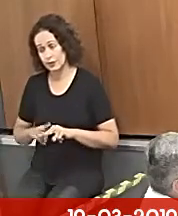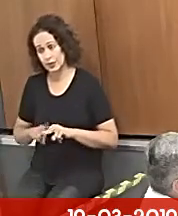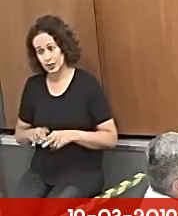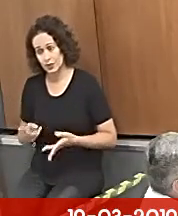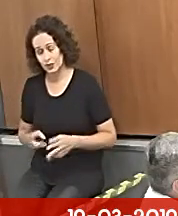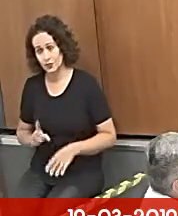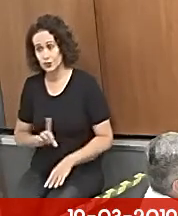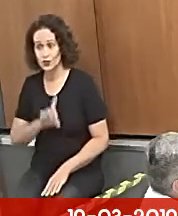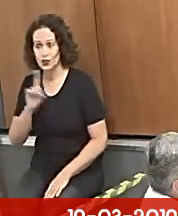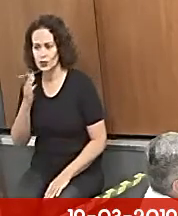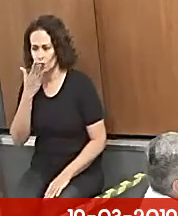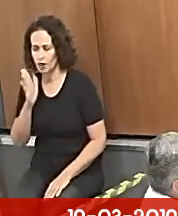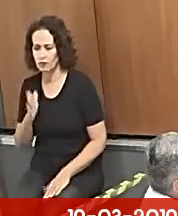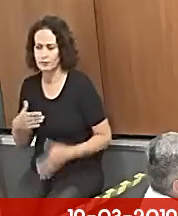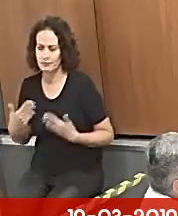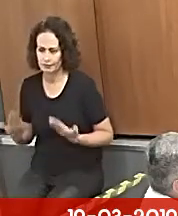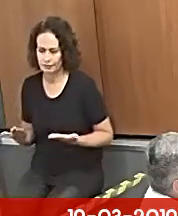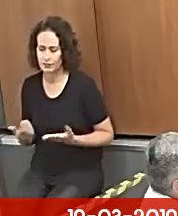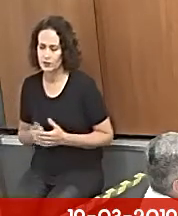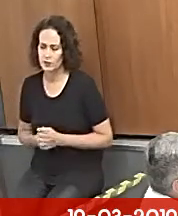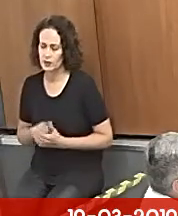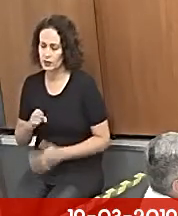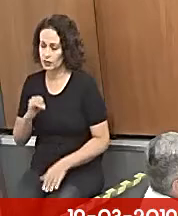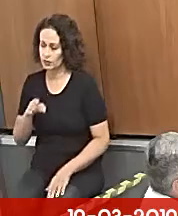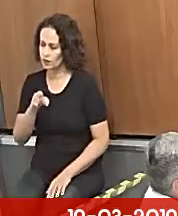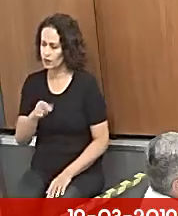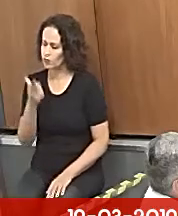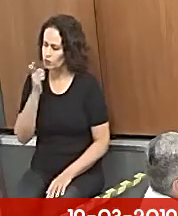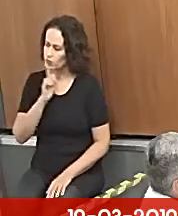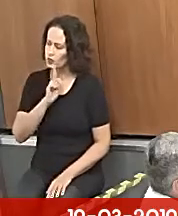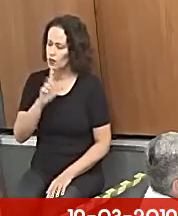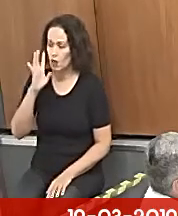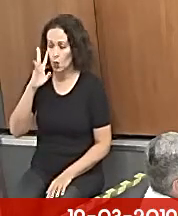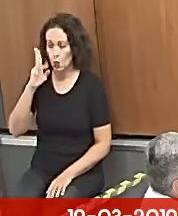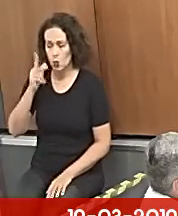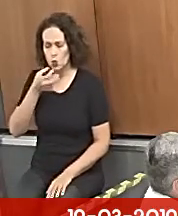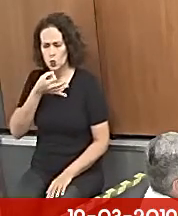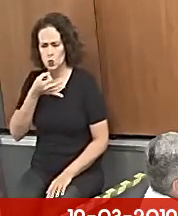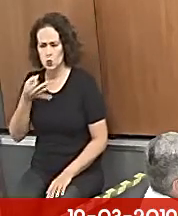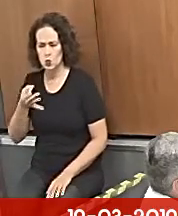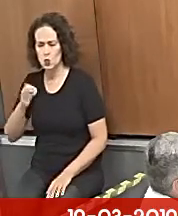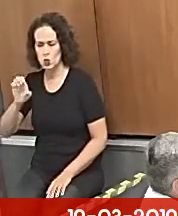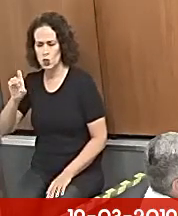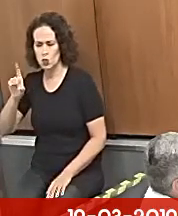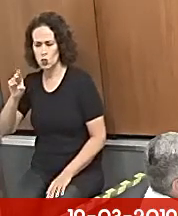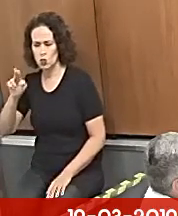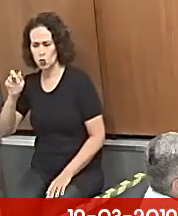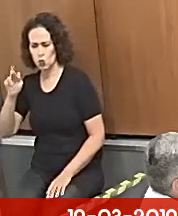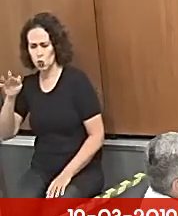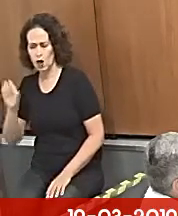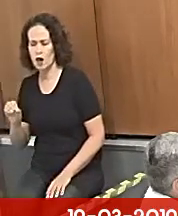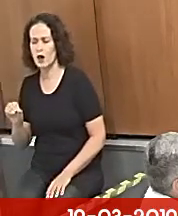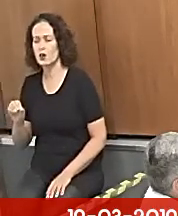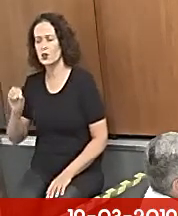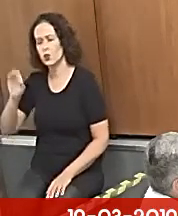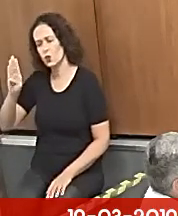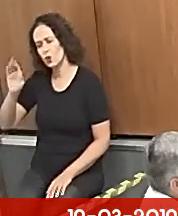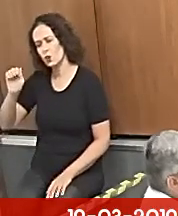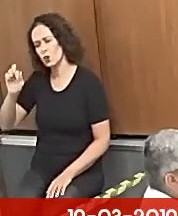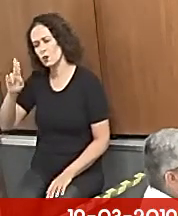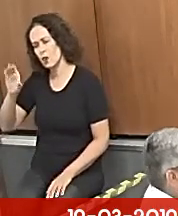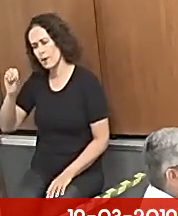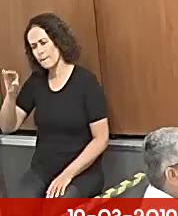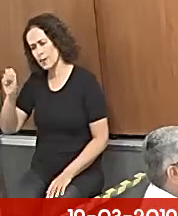fazer se ela conseguir porque eu acho que o doutor eduardo barbosa o deputado ele sempre fez presente sempre